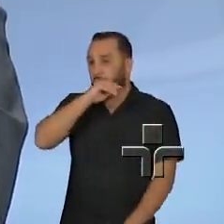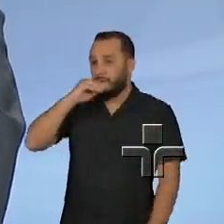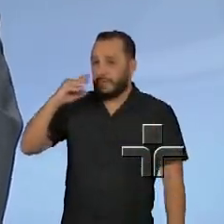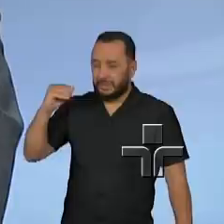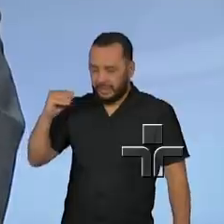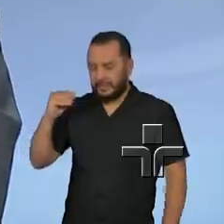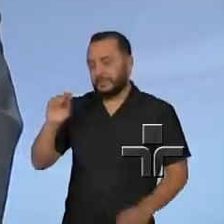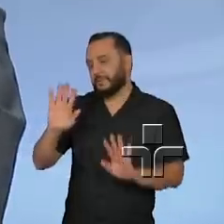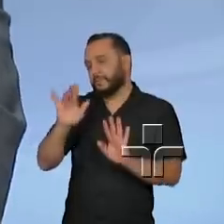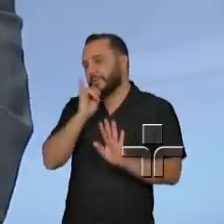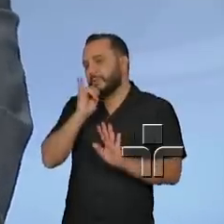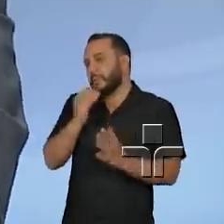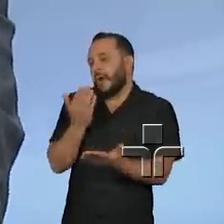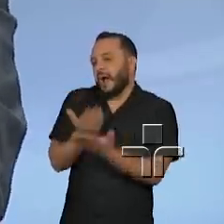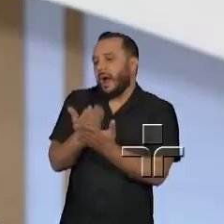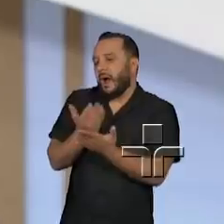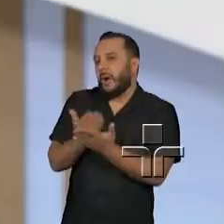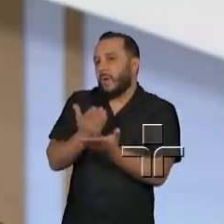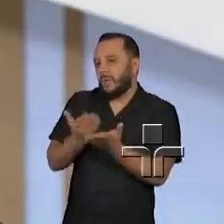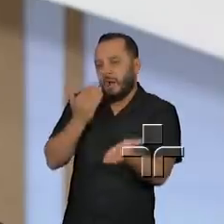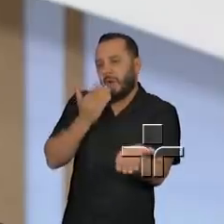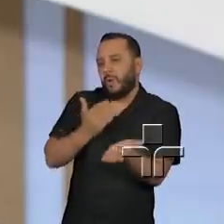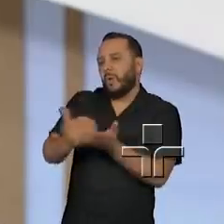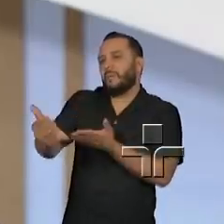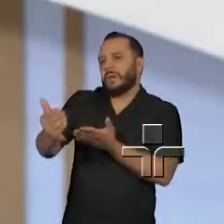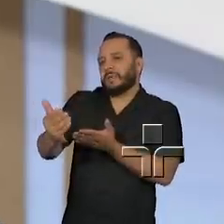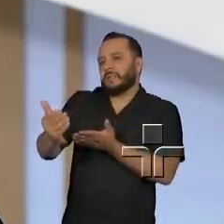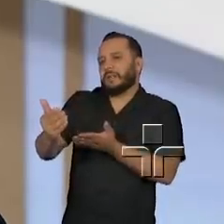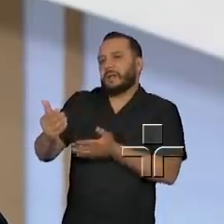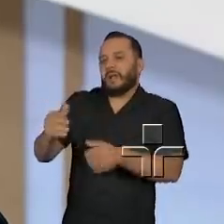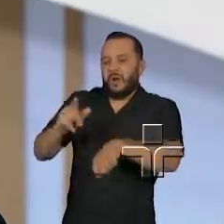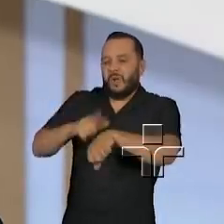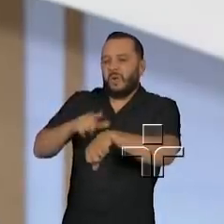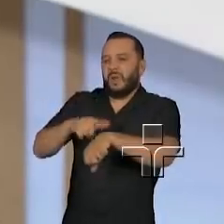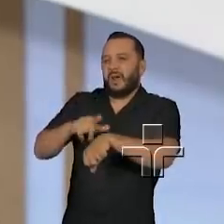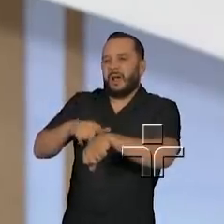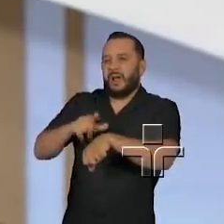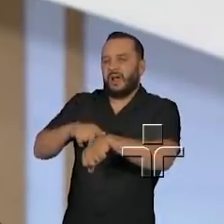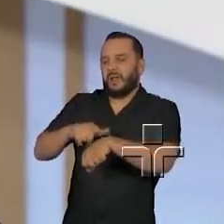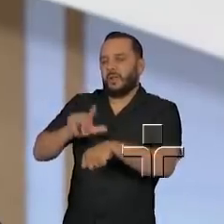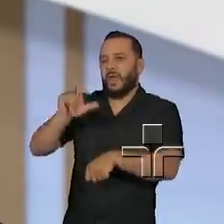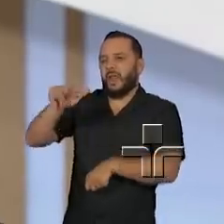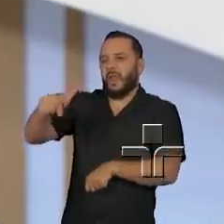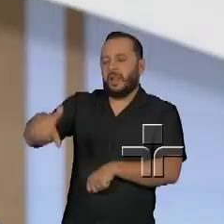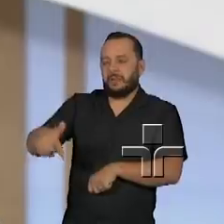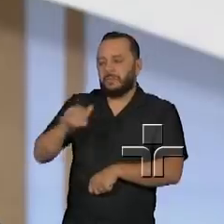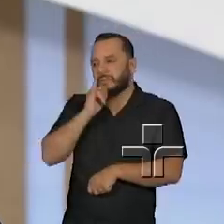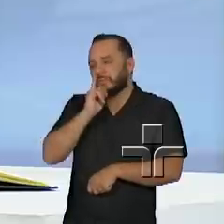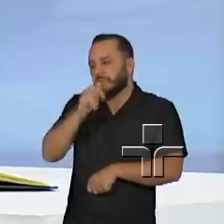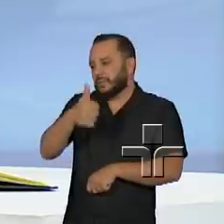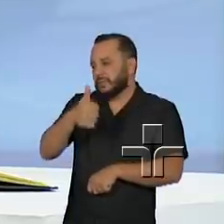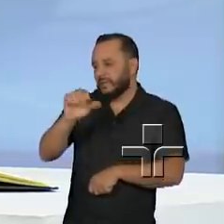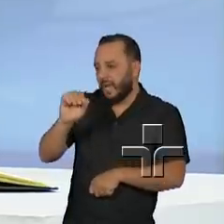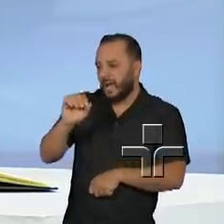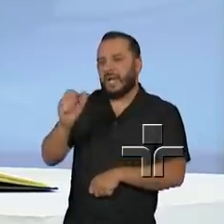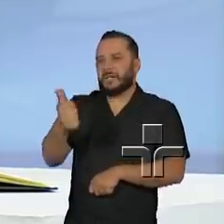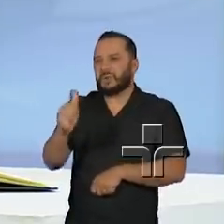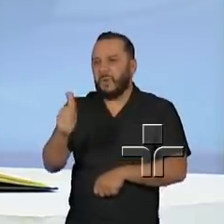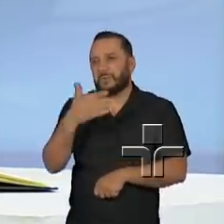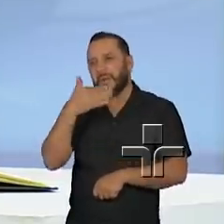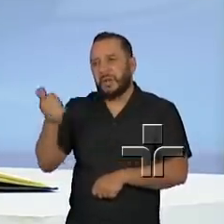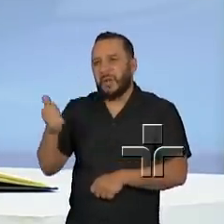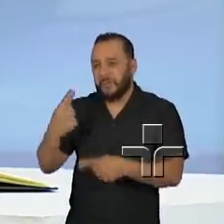aulas começassem um pouquinho mais tarde. É esse tipo de coisa, esse tipo de mudança que você vê que